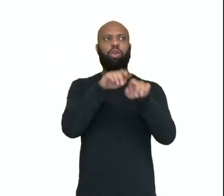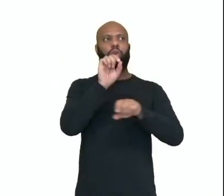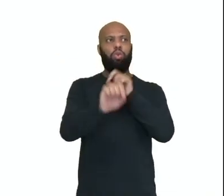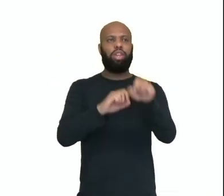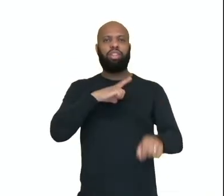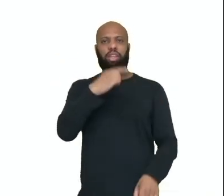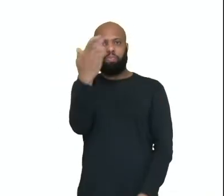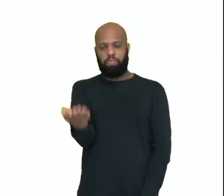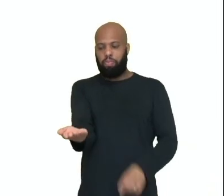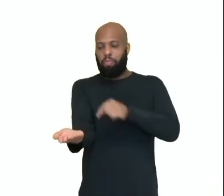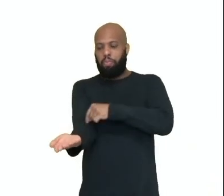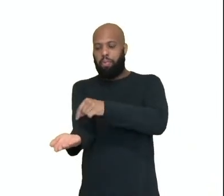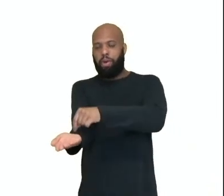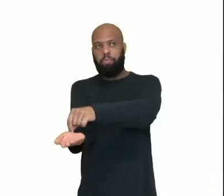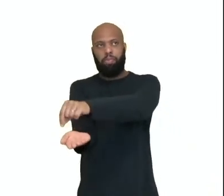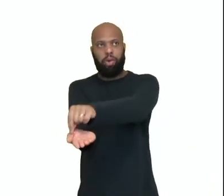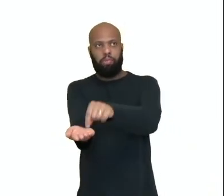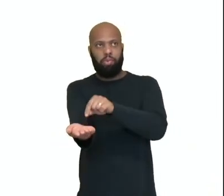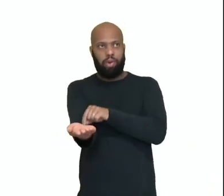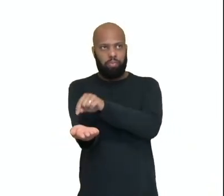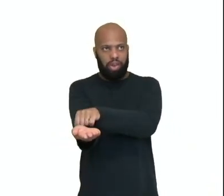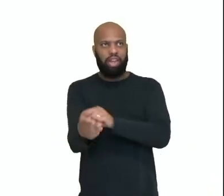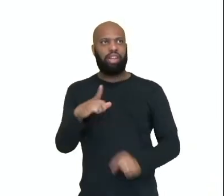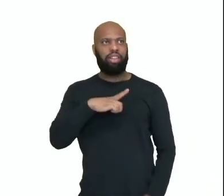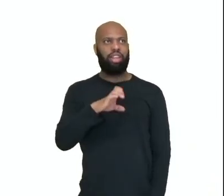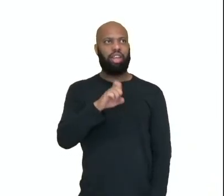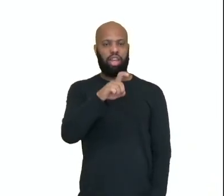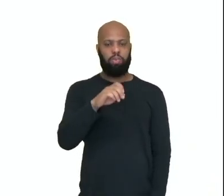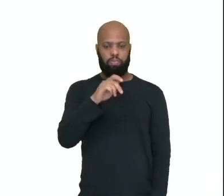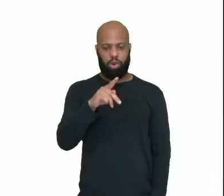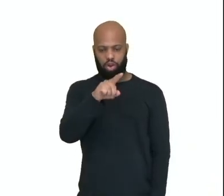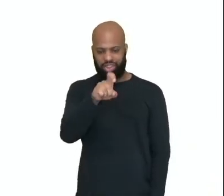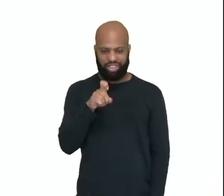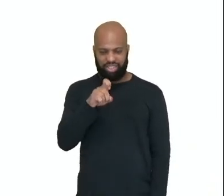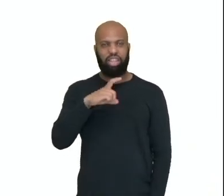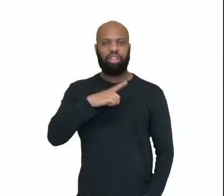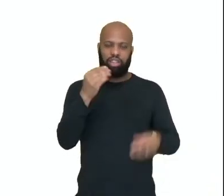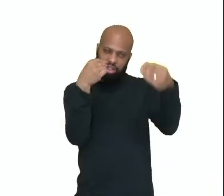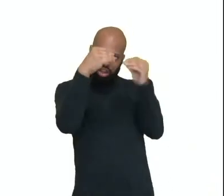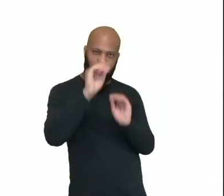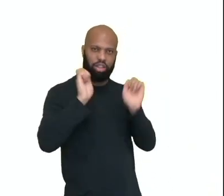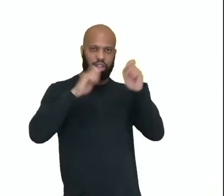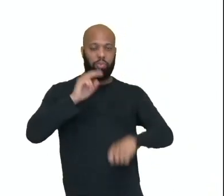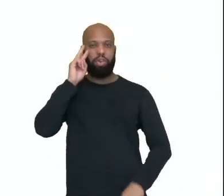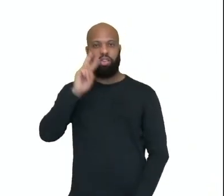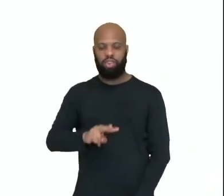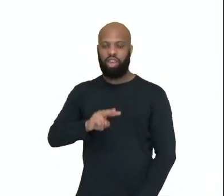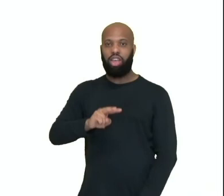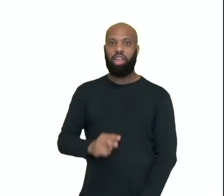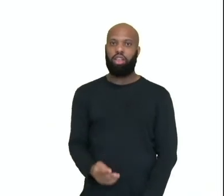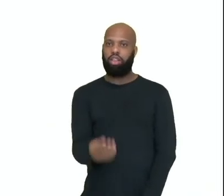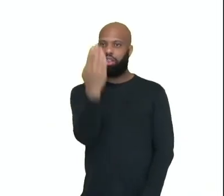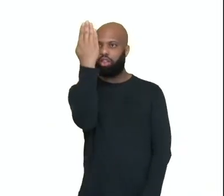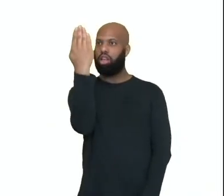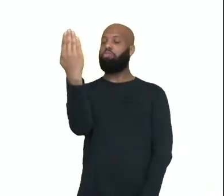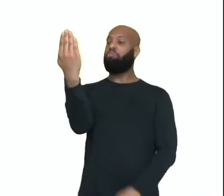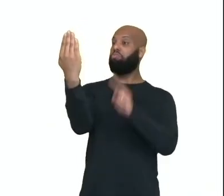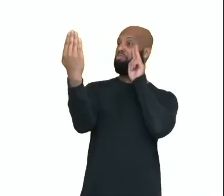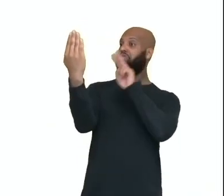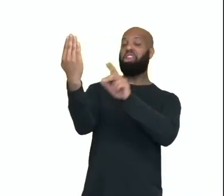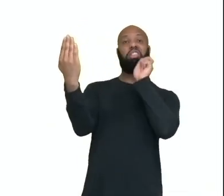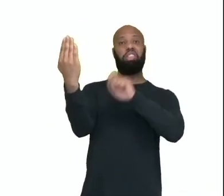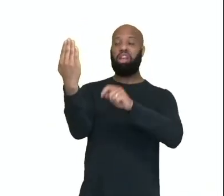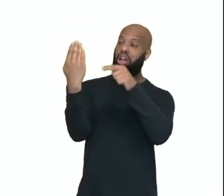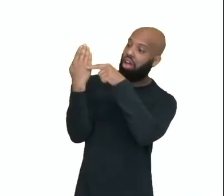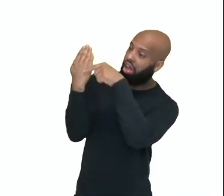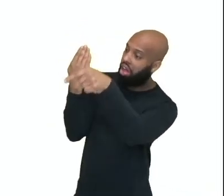poros da madeira com epóxi transparente. A madeira obtida pelo novo processo revelou-se 50 vezes mais resistente do que a